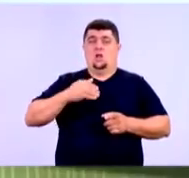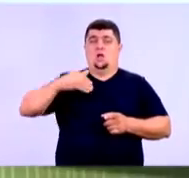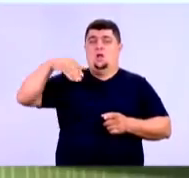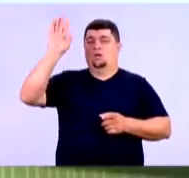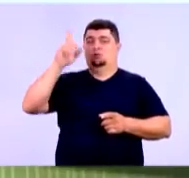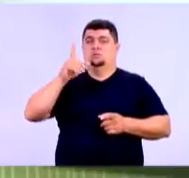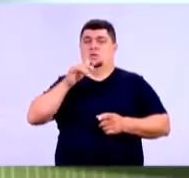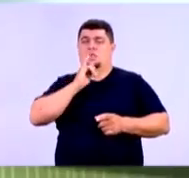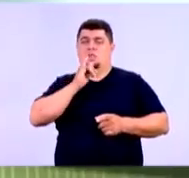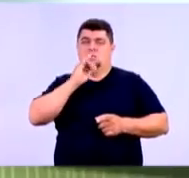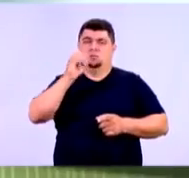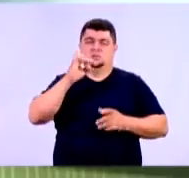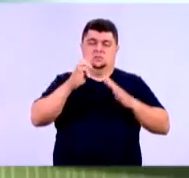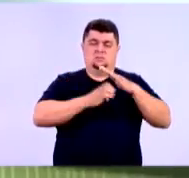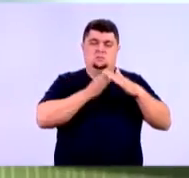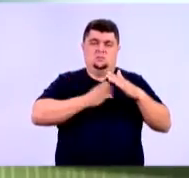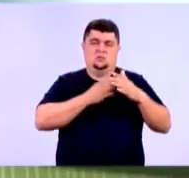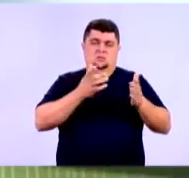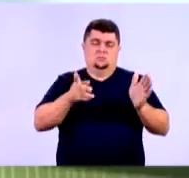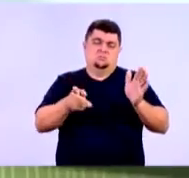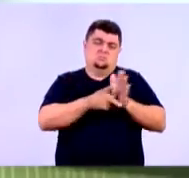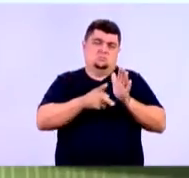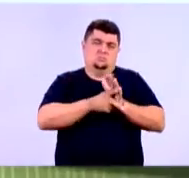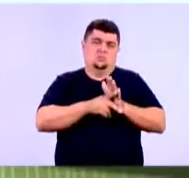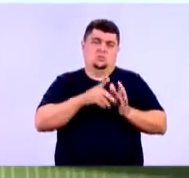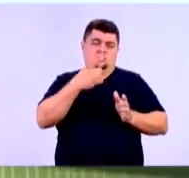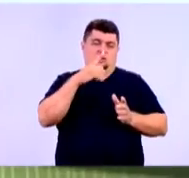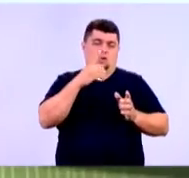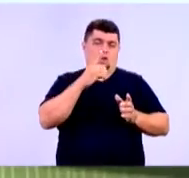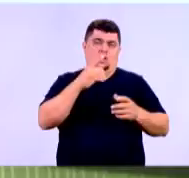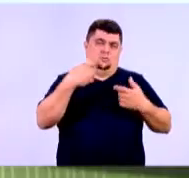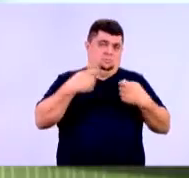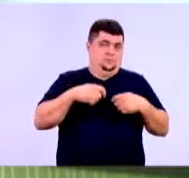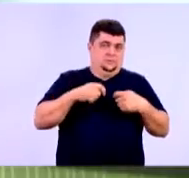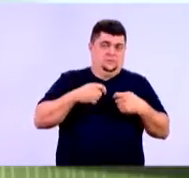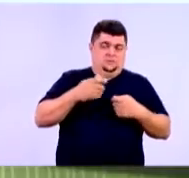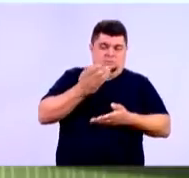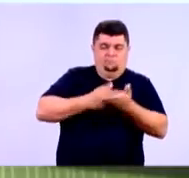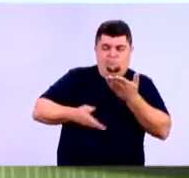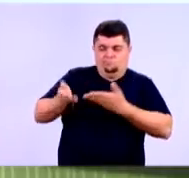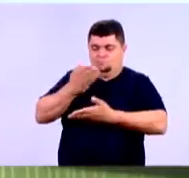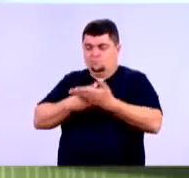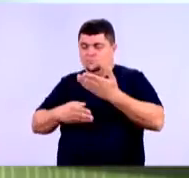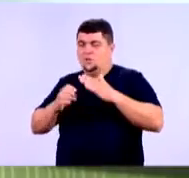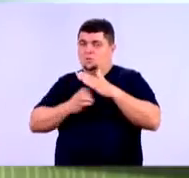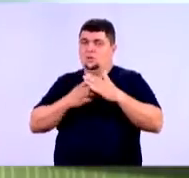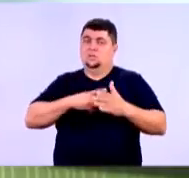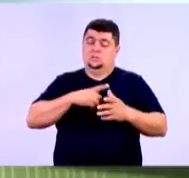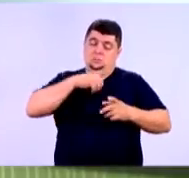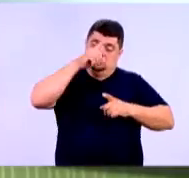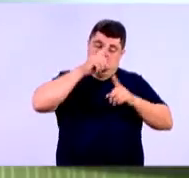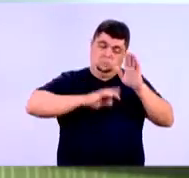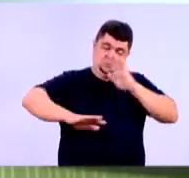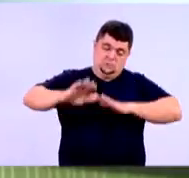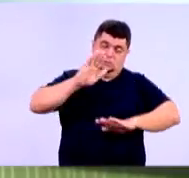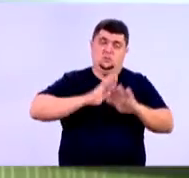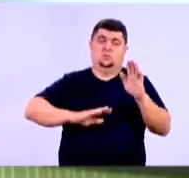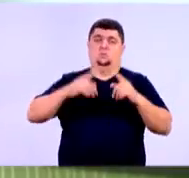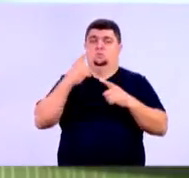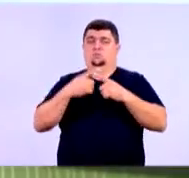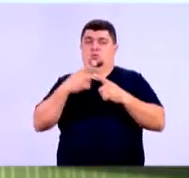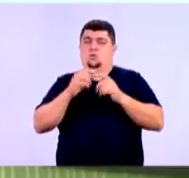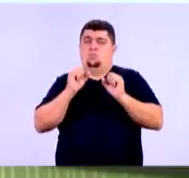vai trabalhar num ramo que utiliza-se do dólar para fazer suas transações, essa empresa está correndo risco dentro do sistema